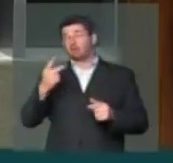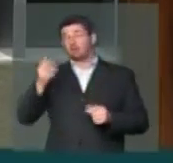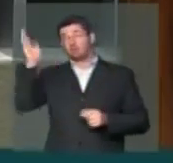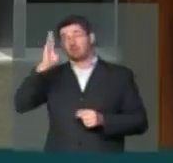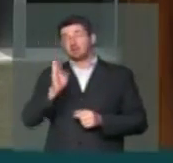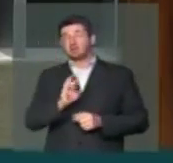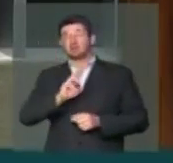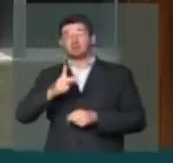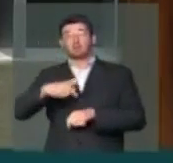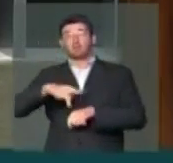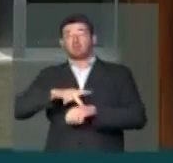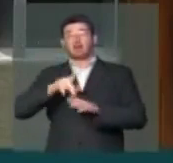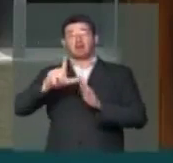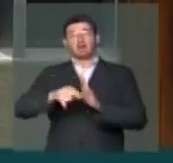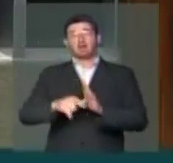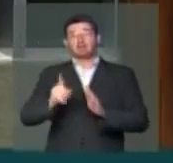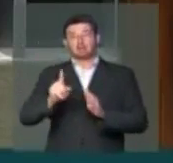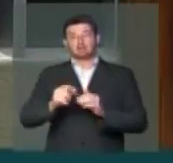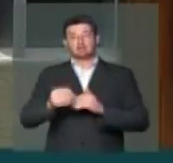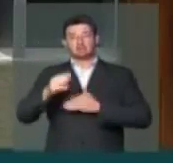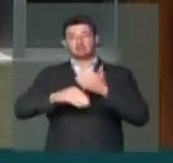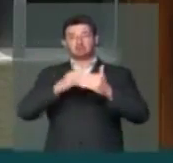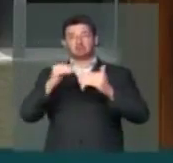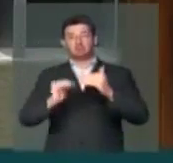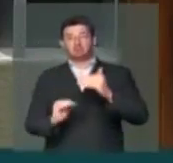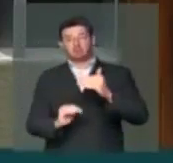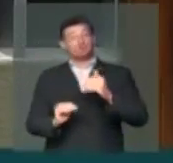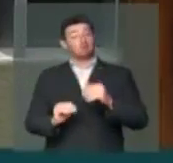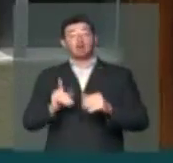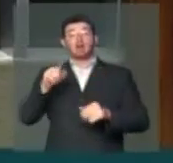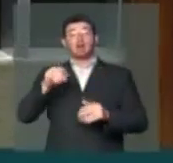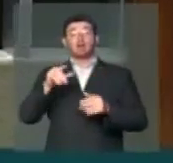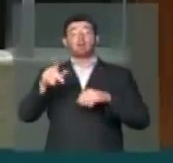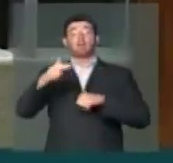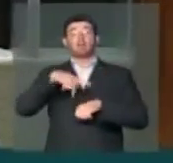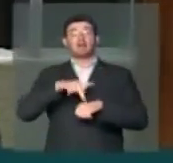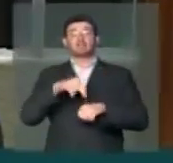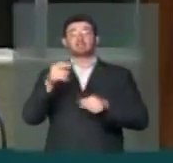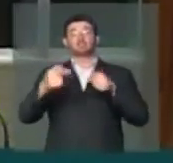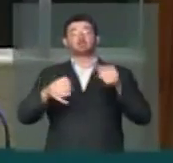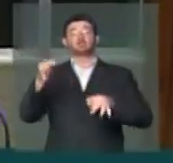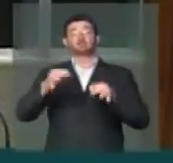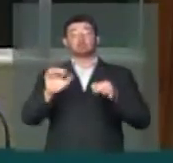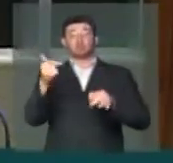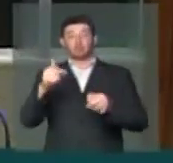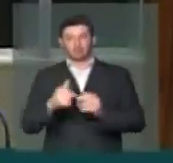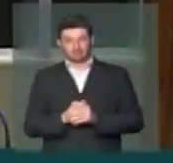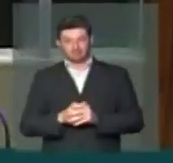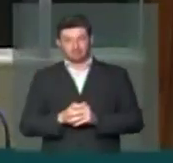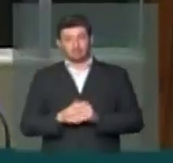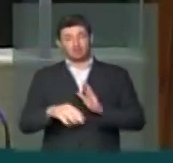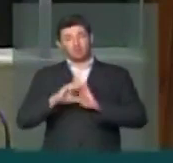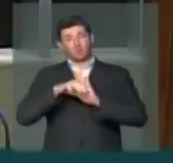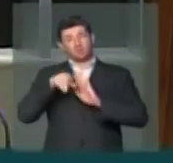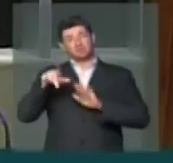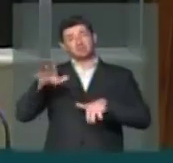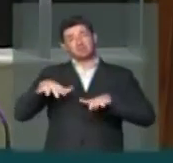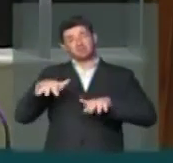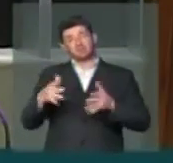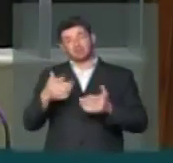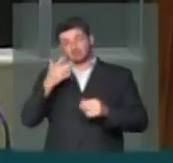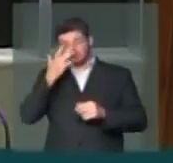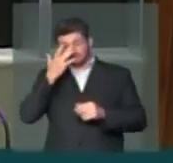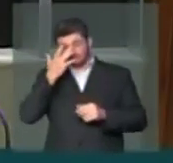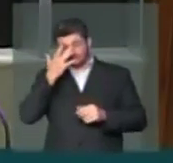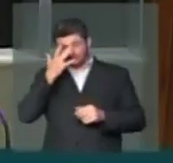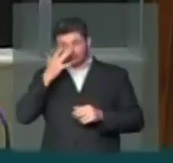país atrasado, subdesenvolvido, é um país injusto. Esses conceitos variam